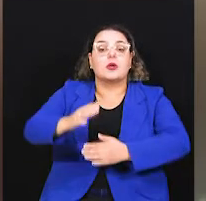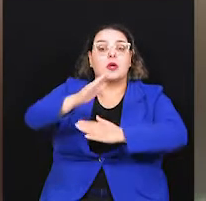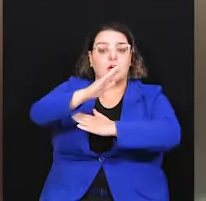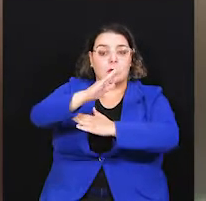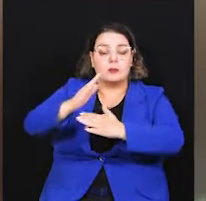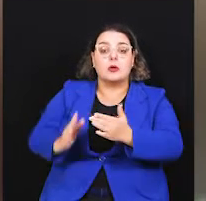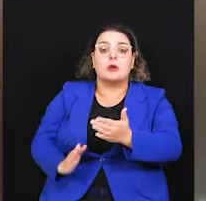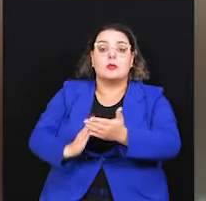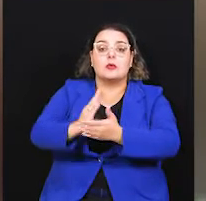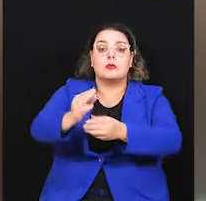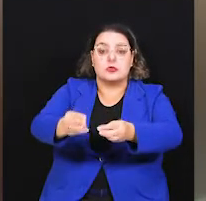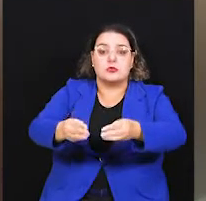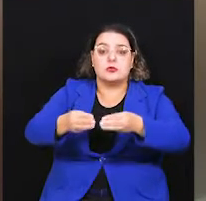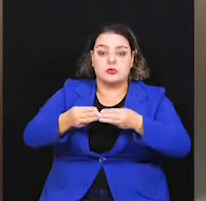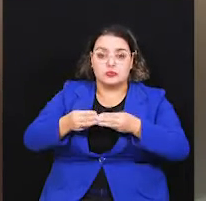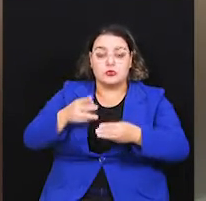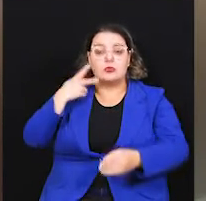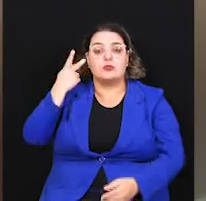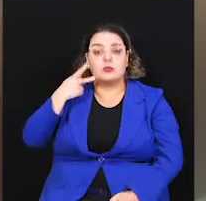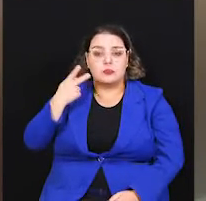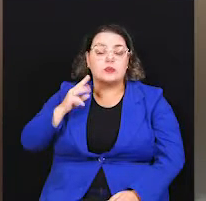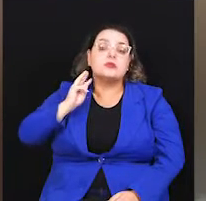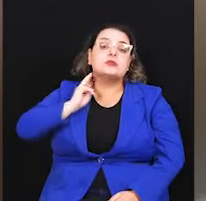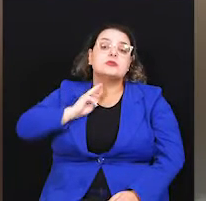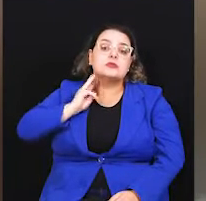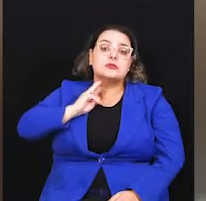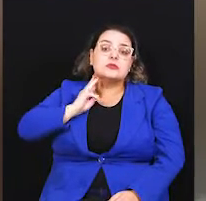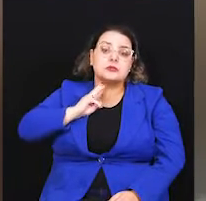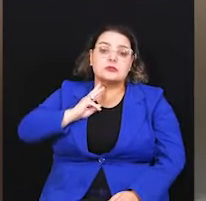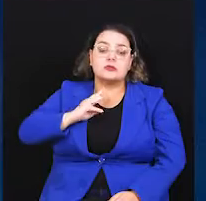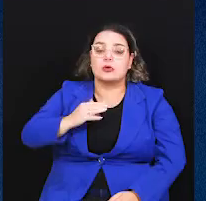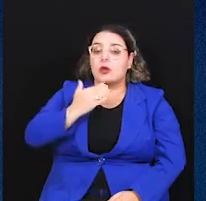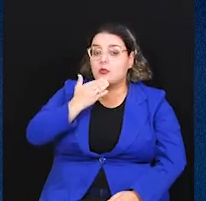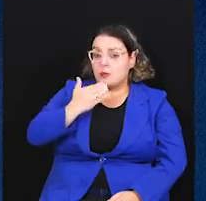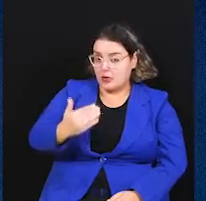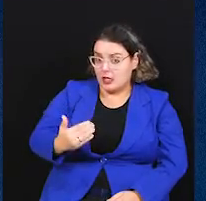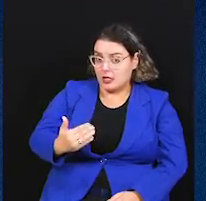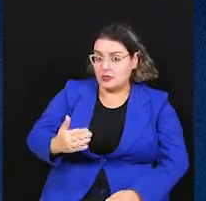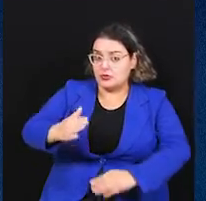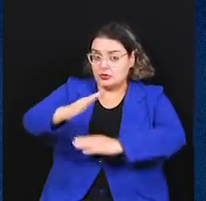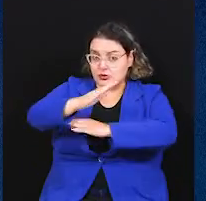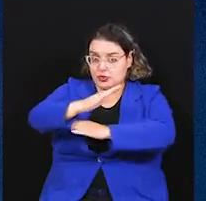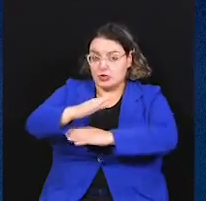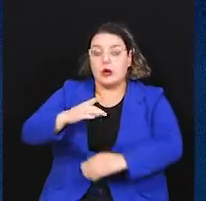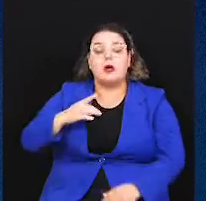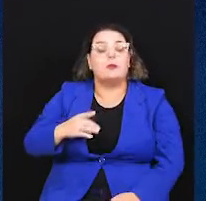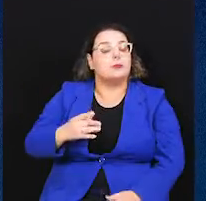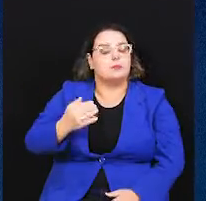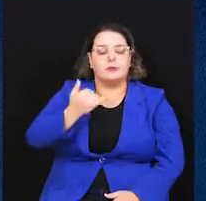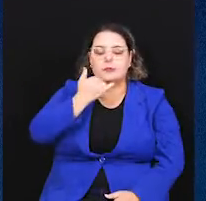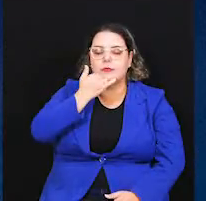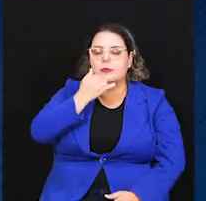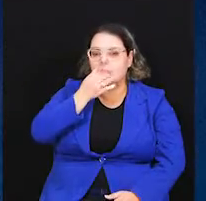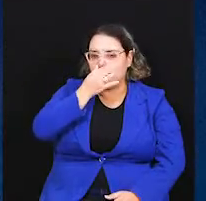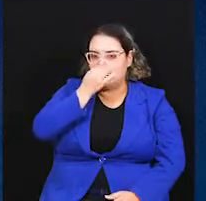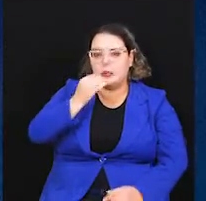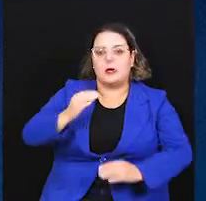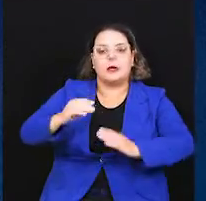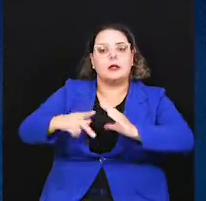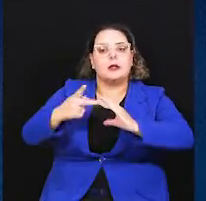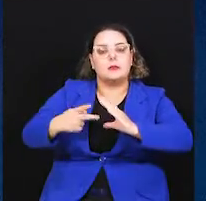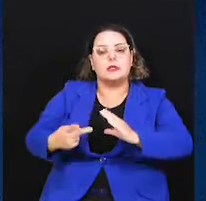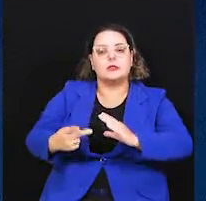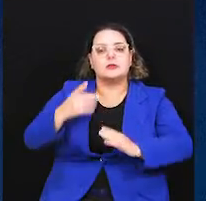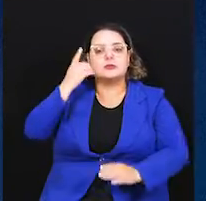e a Câmara aprovou a Moção de autoria do vereador Cecílio Santos que apela à Câmara dos Deputados para que